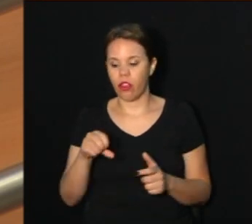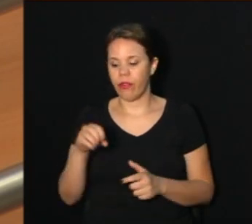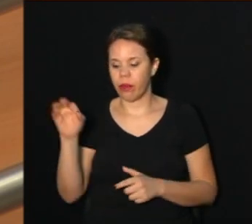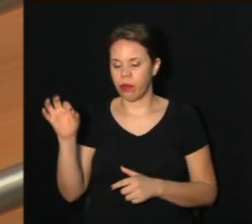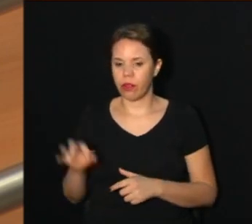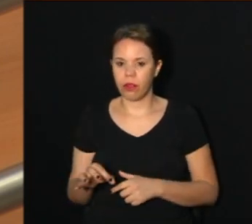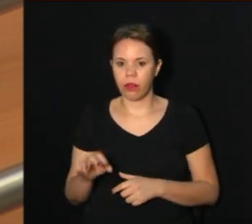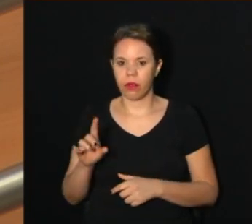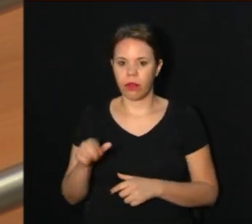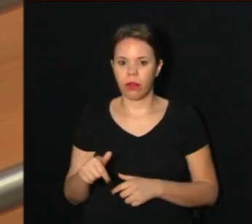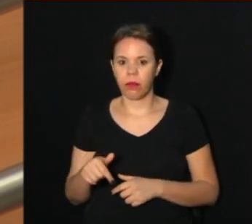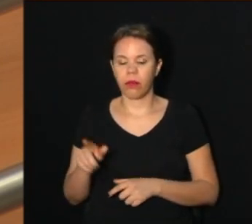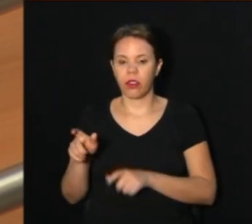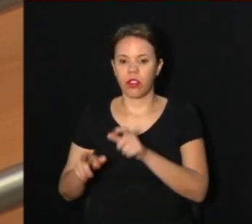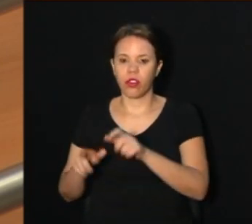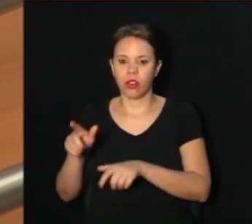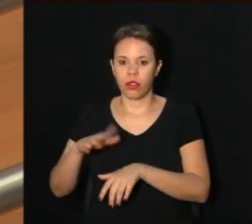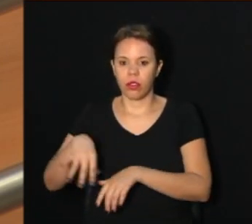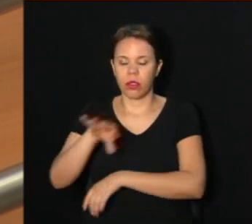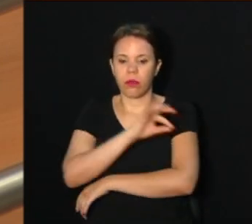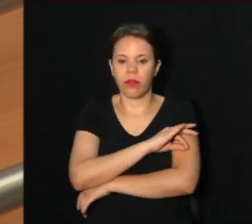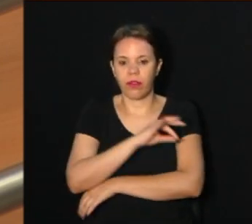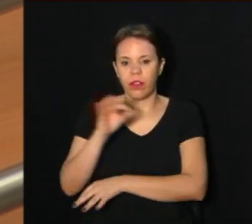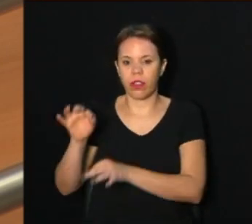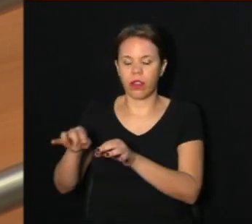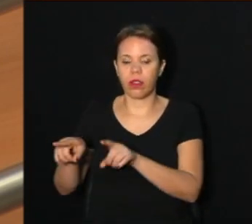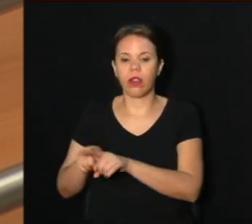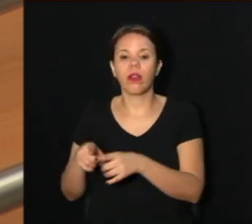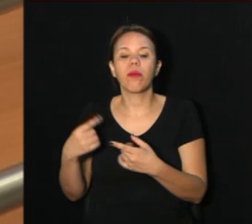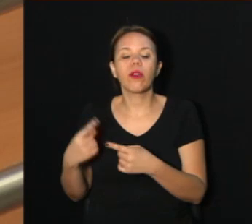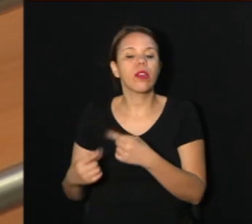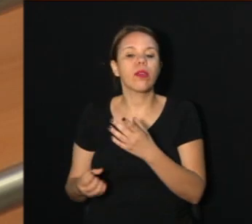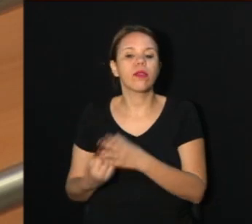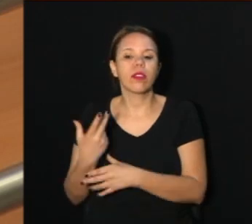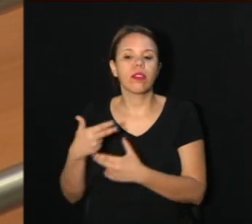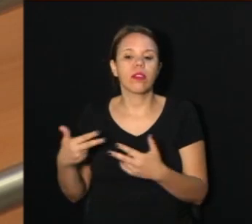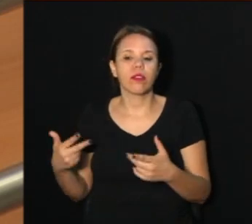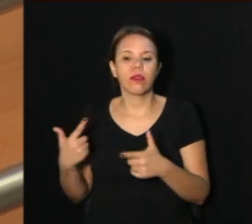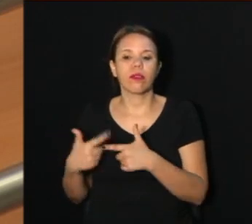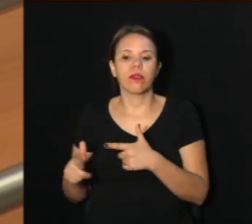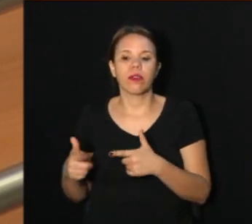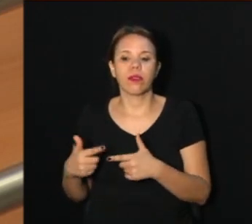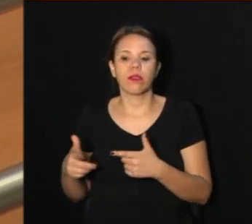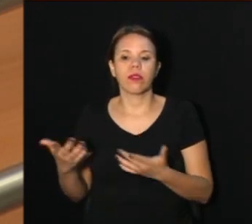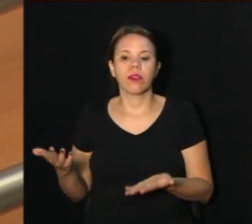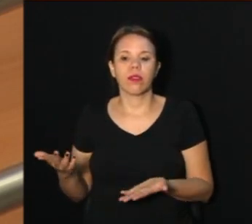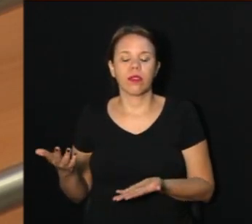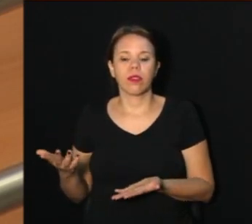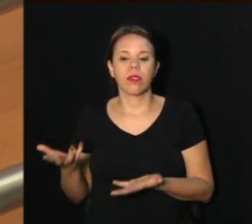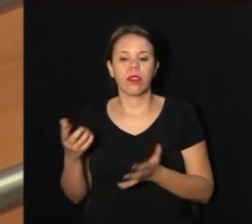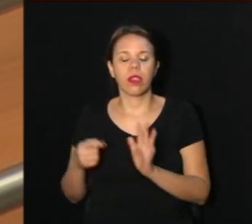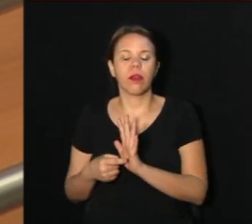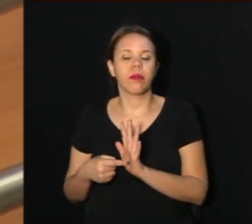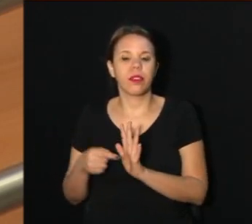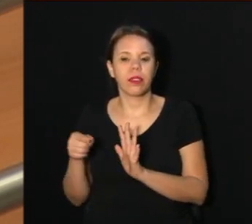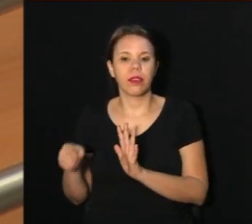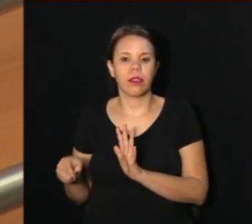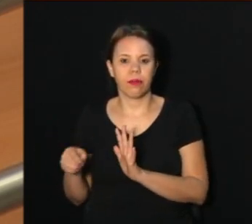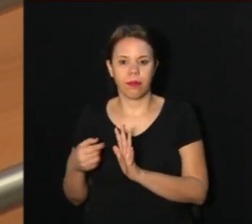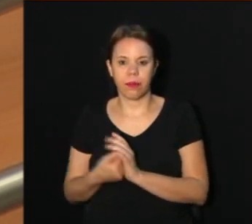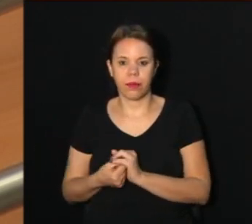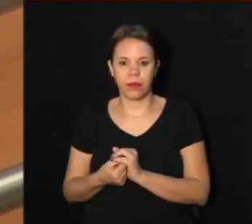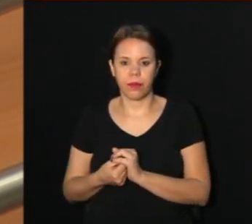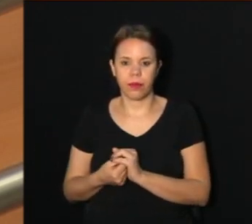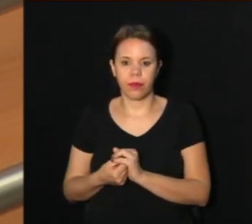90%, são procuradores da prefeitura. E por que acontecem essas coisas? Aí eu queria apresentar